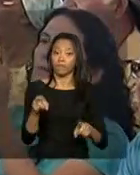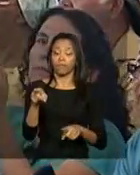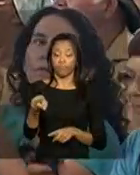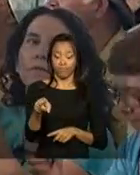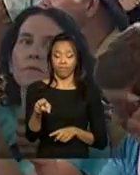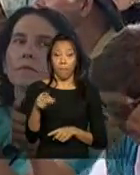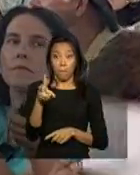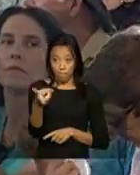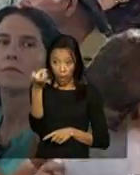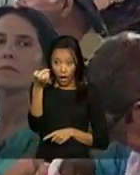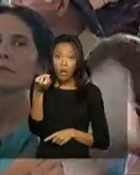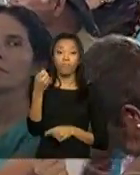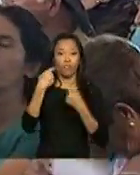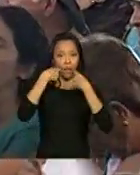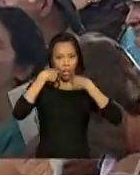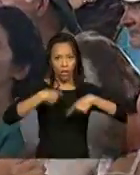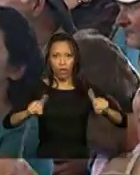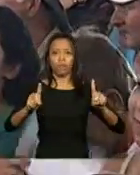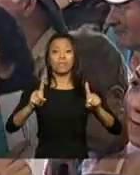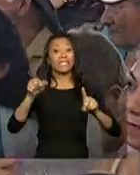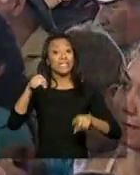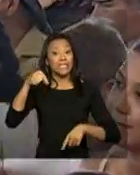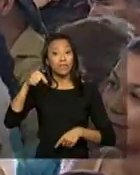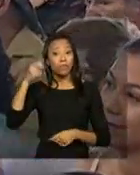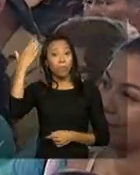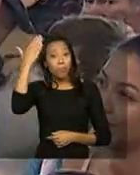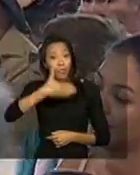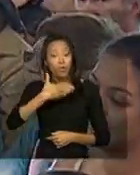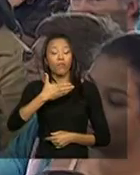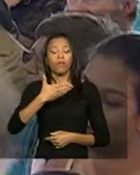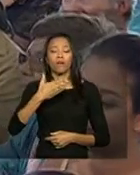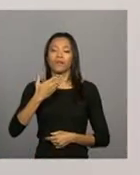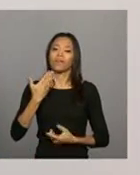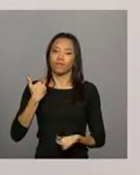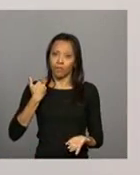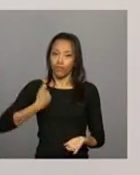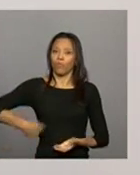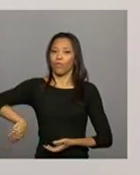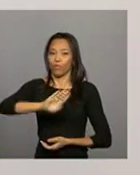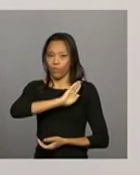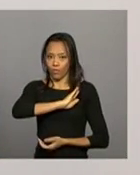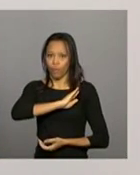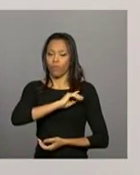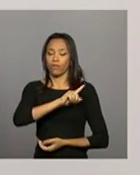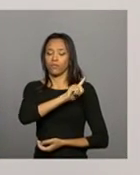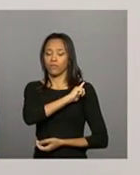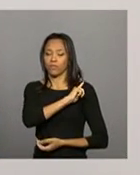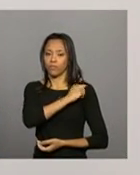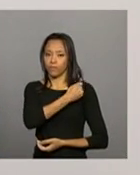E é isto que mostra que o nosso governo